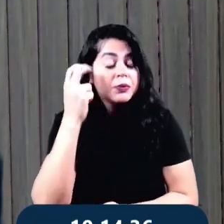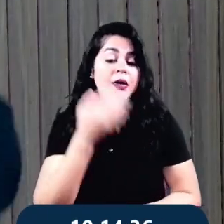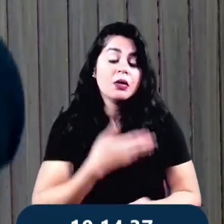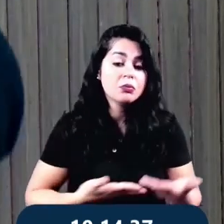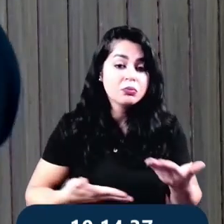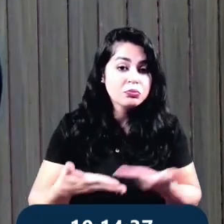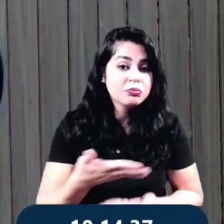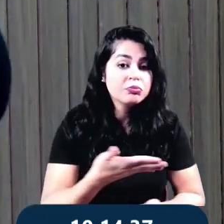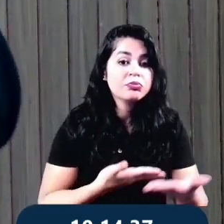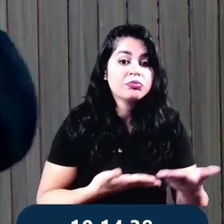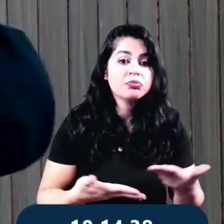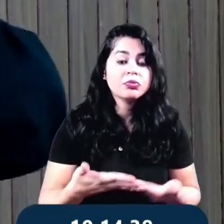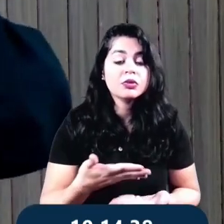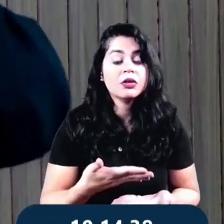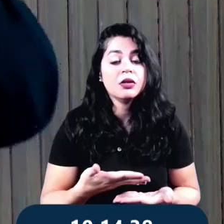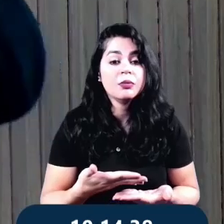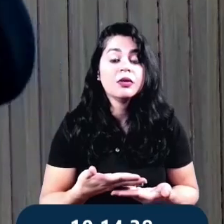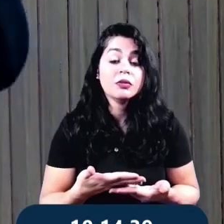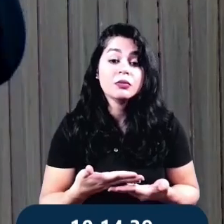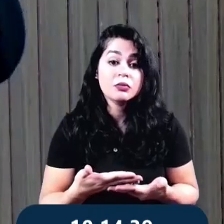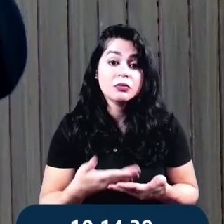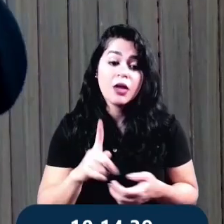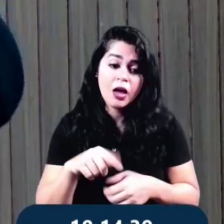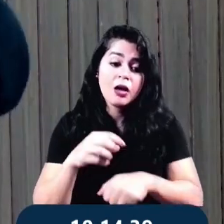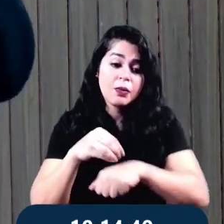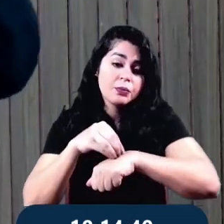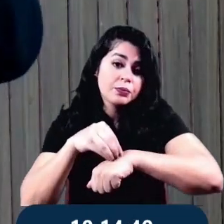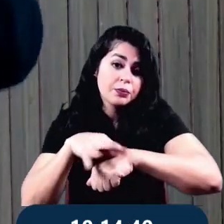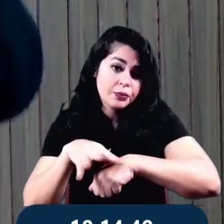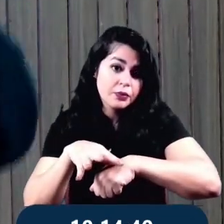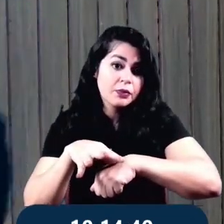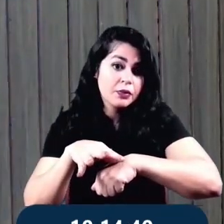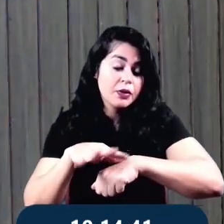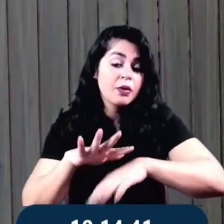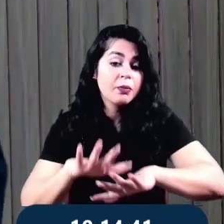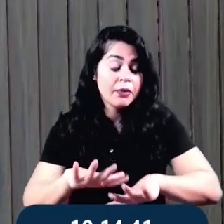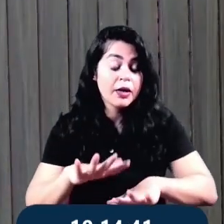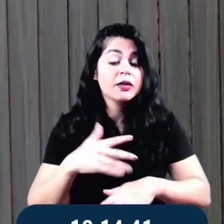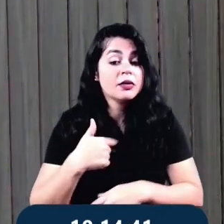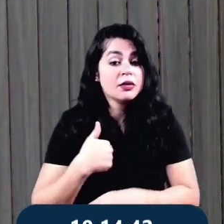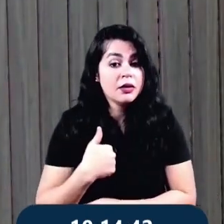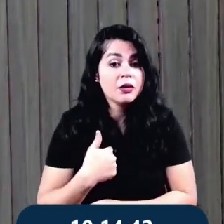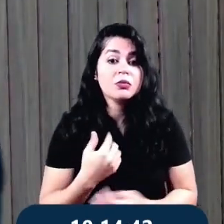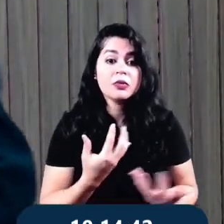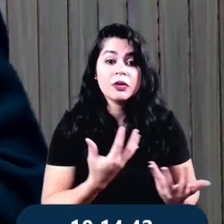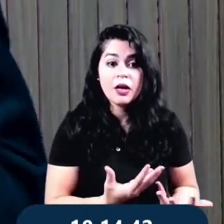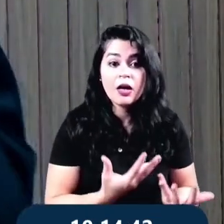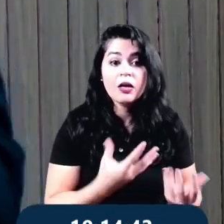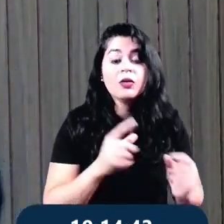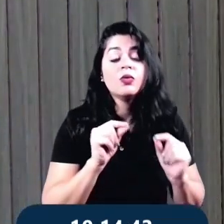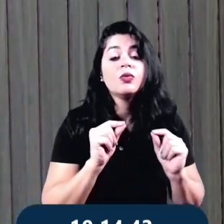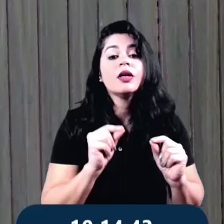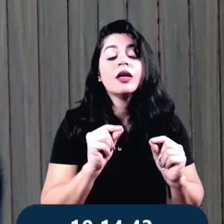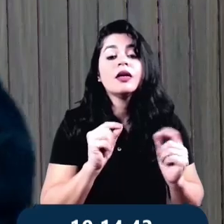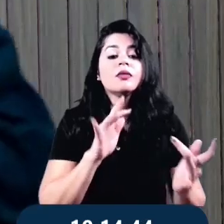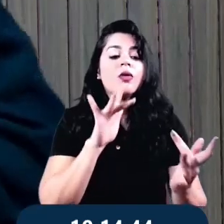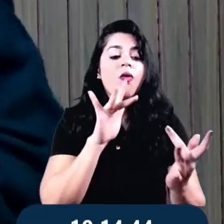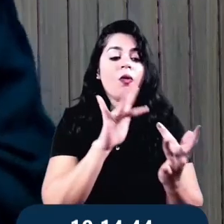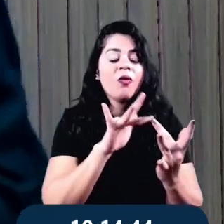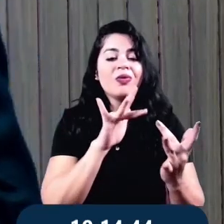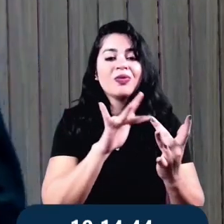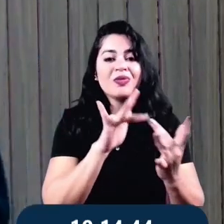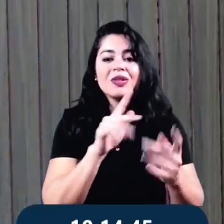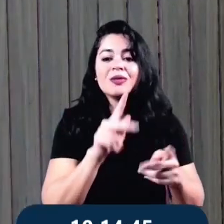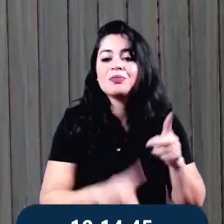sugestão, mas eu prefiro a consulta popular. Engraçado, já darei a parte.